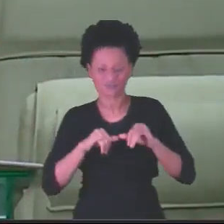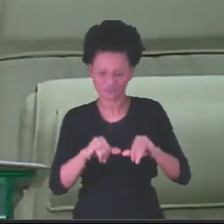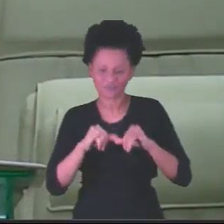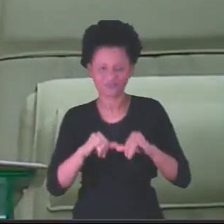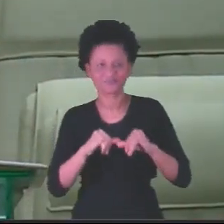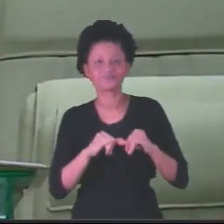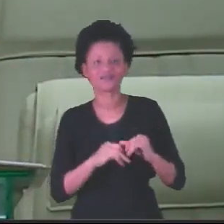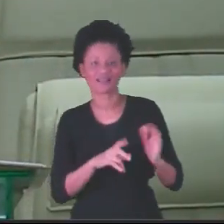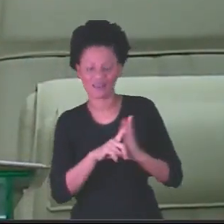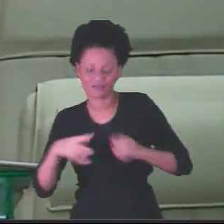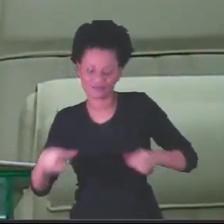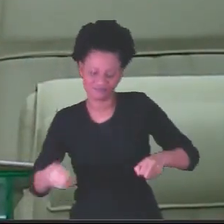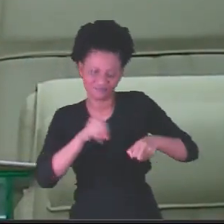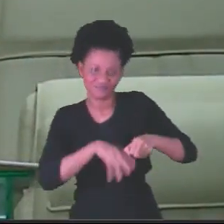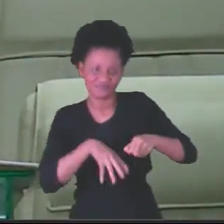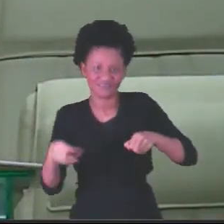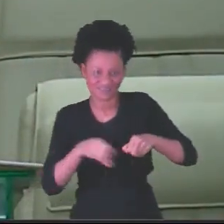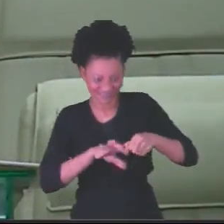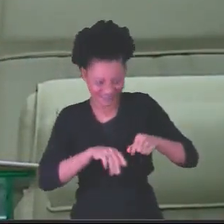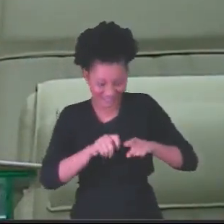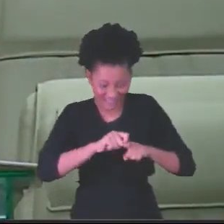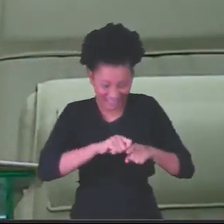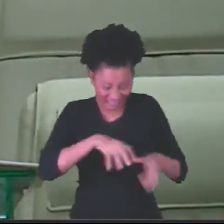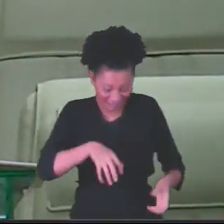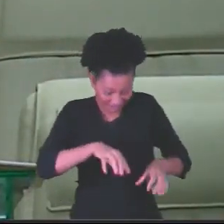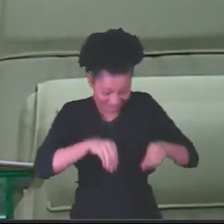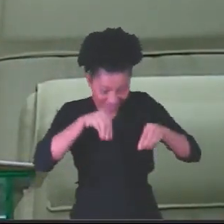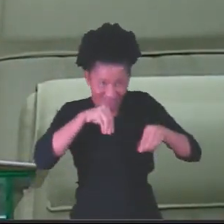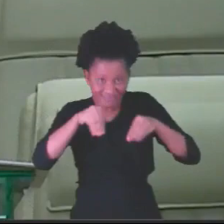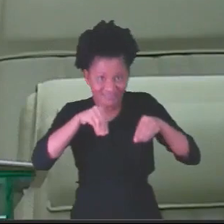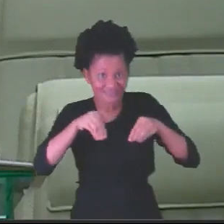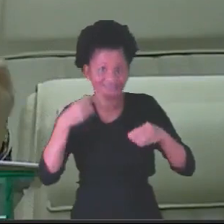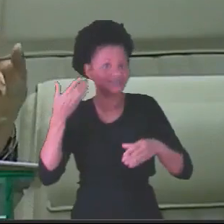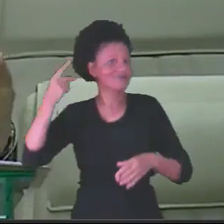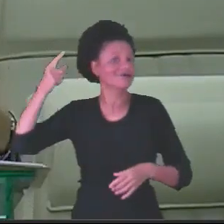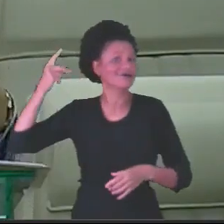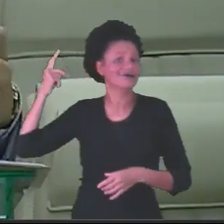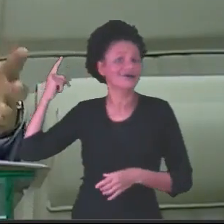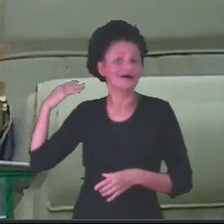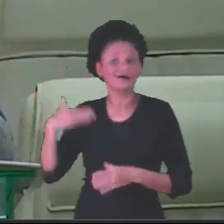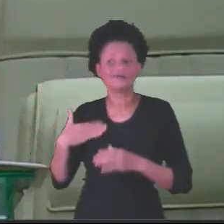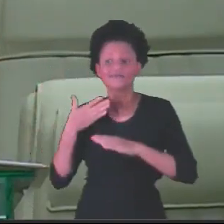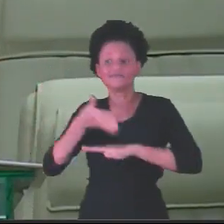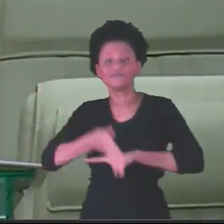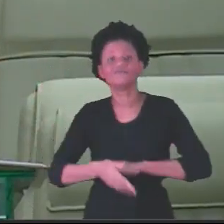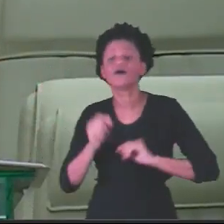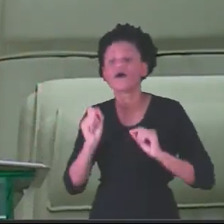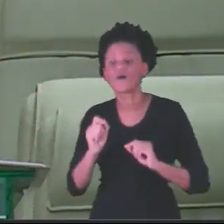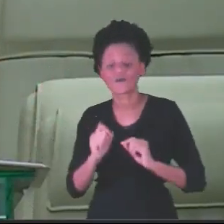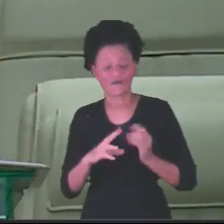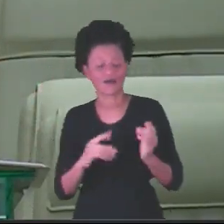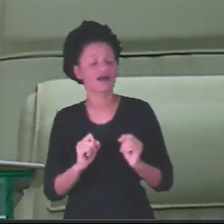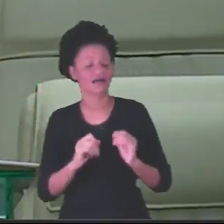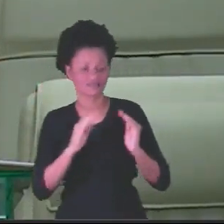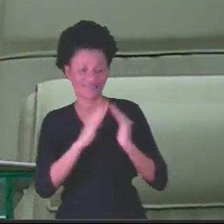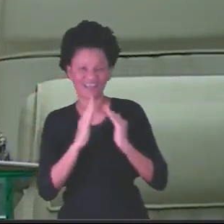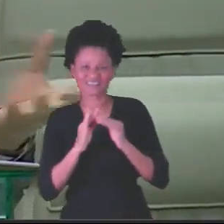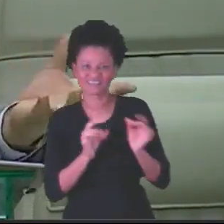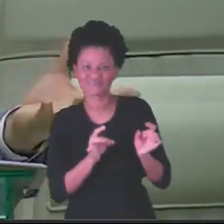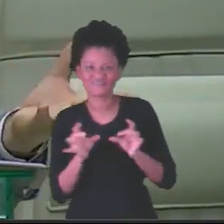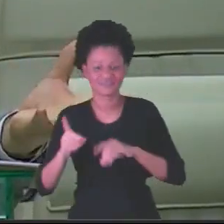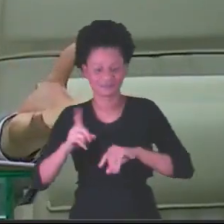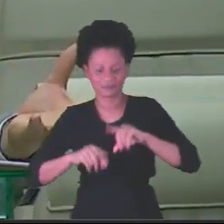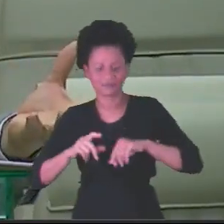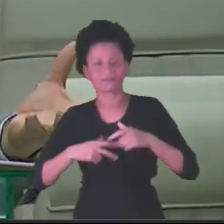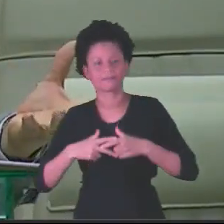mercearias e naquela naquela época nós íamos às mercearias para comprar e as